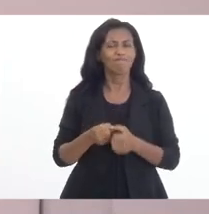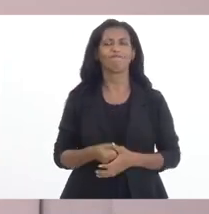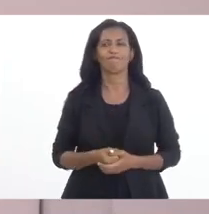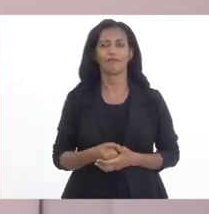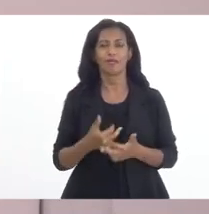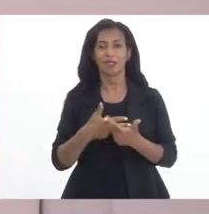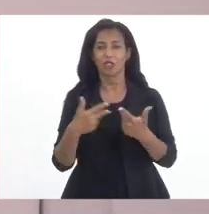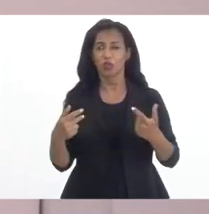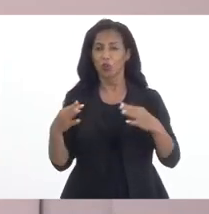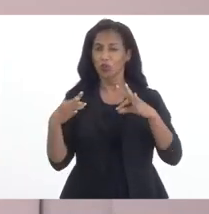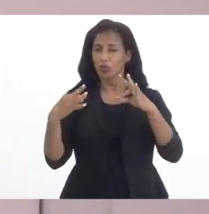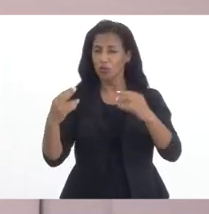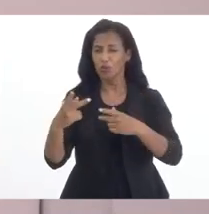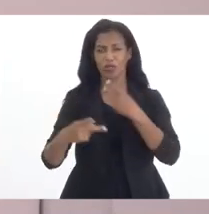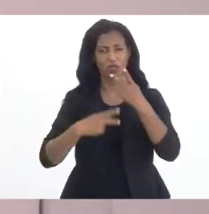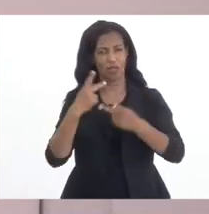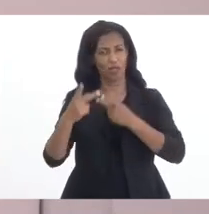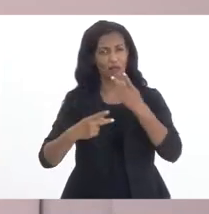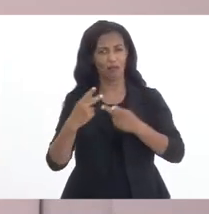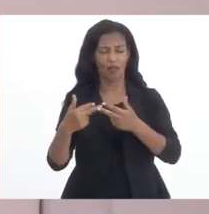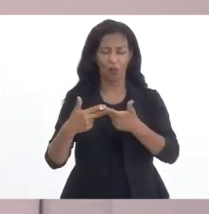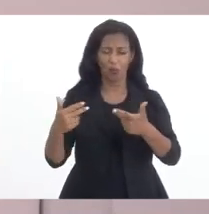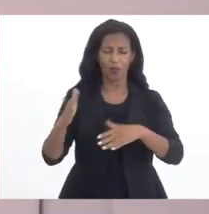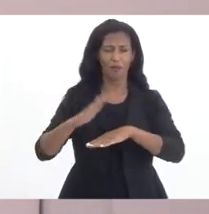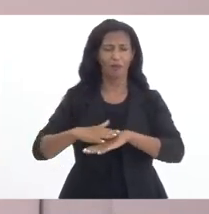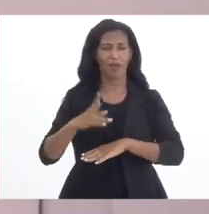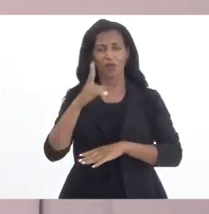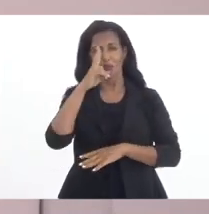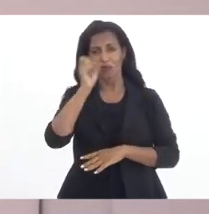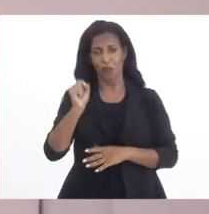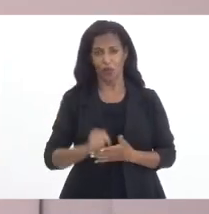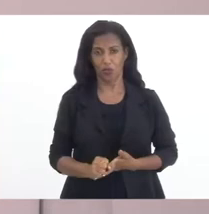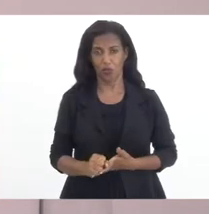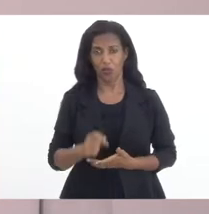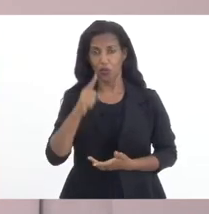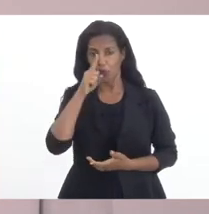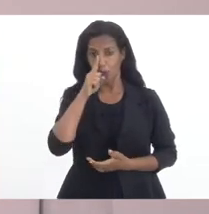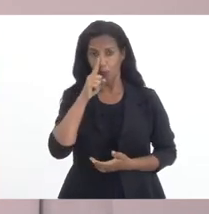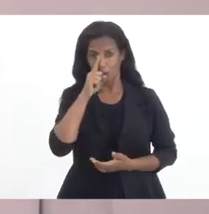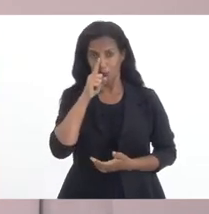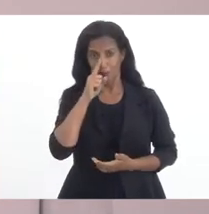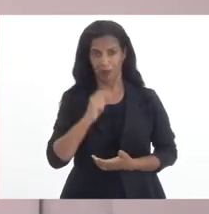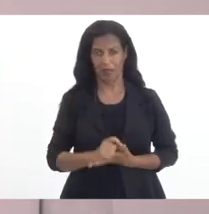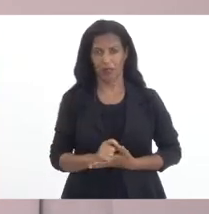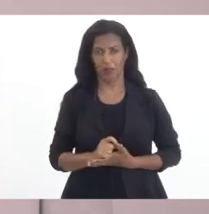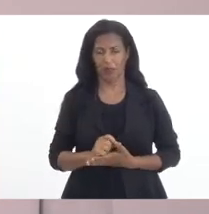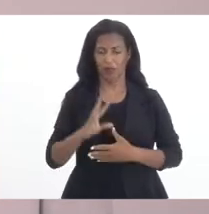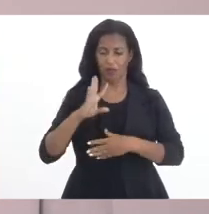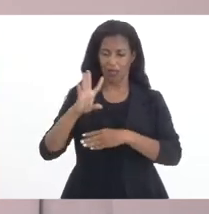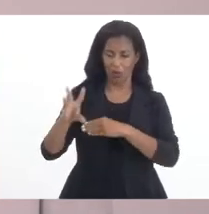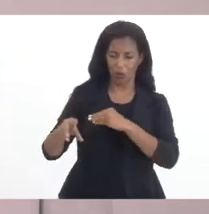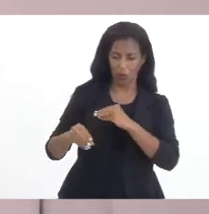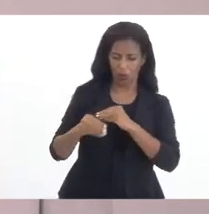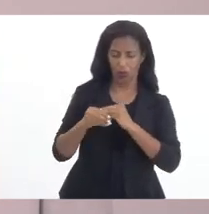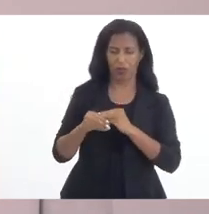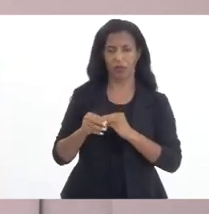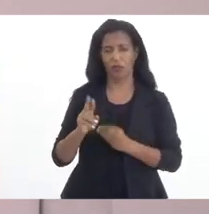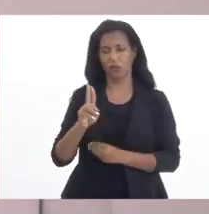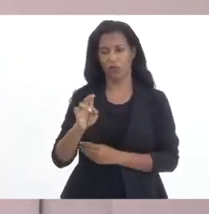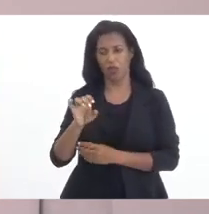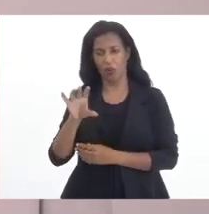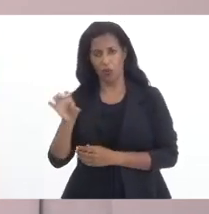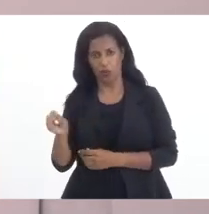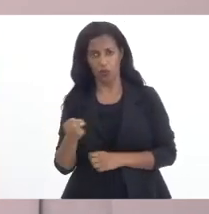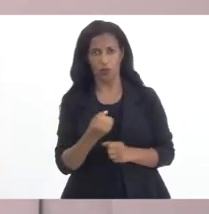das coisas todas que ela falou, a coisa mais forte é o seguinte, que o risco, né, da incorporação da UESO pela